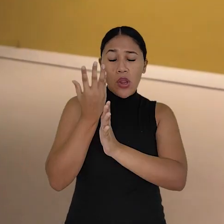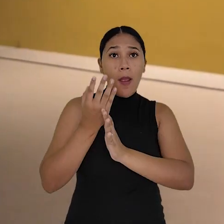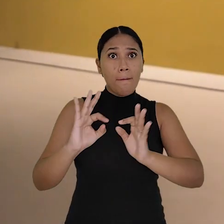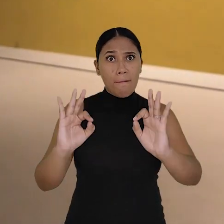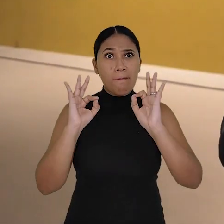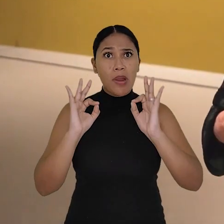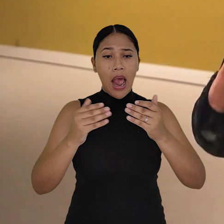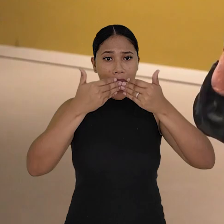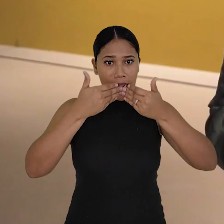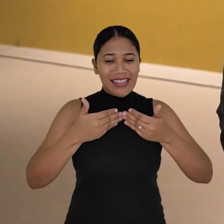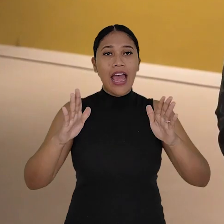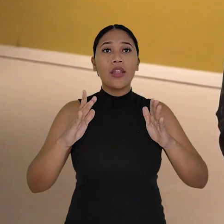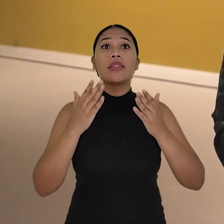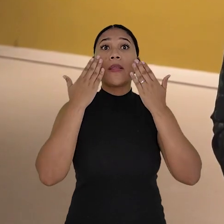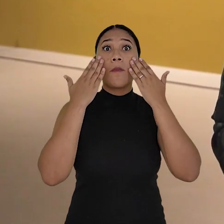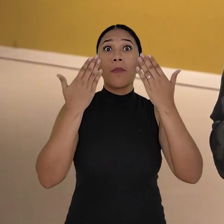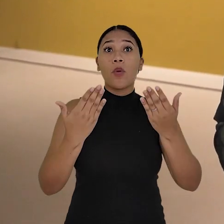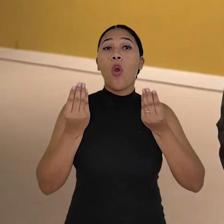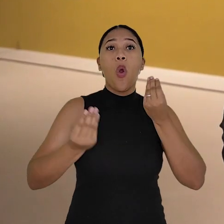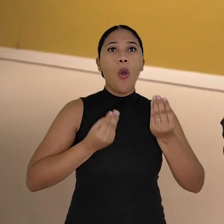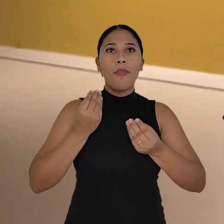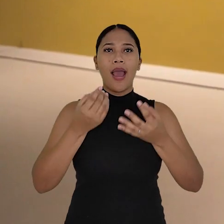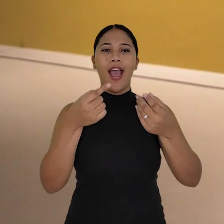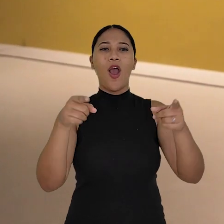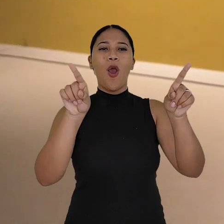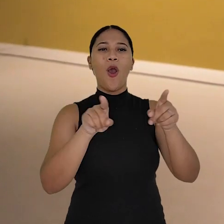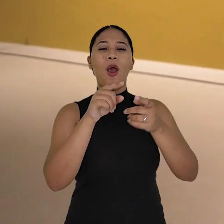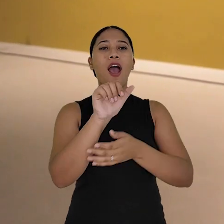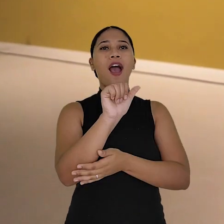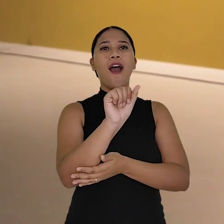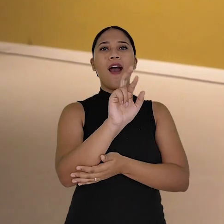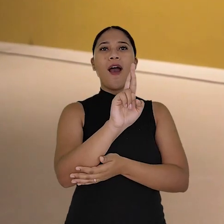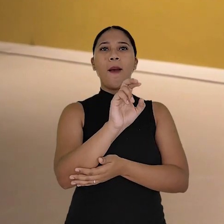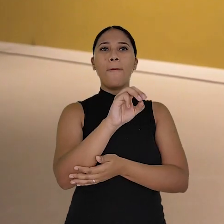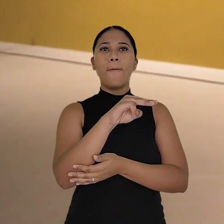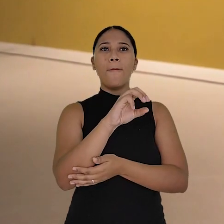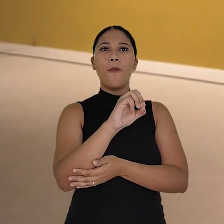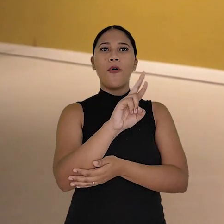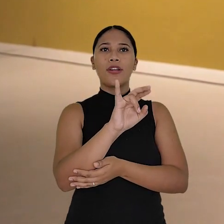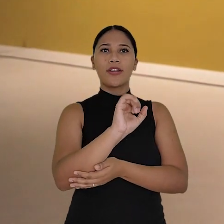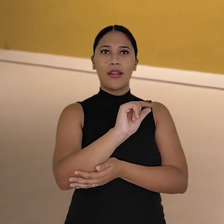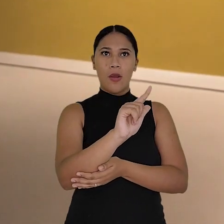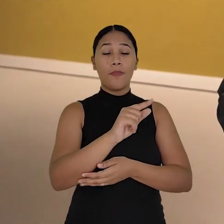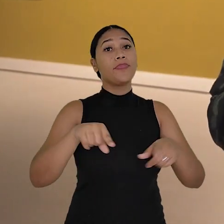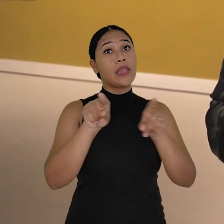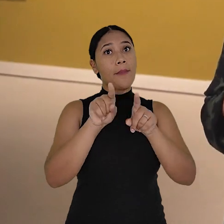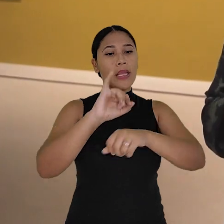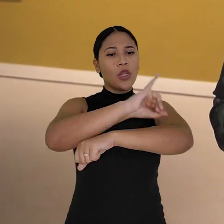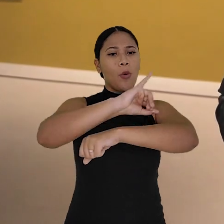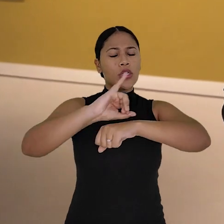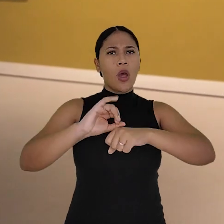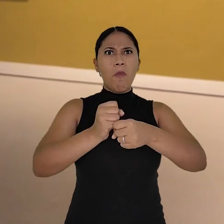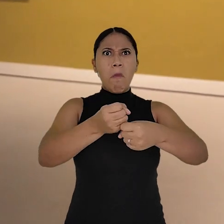lançado com uma apresentação da Orquestra Armorial e também é apresentado com